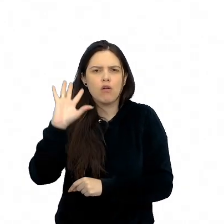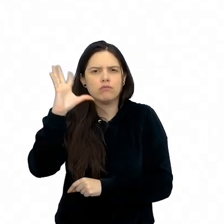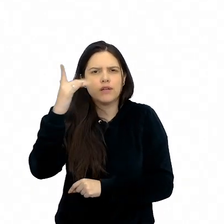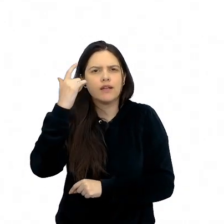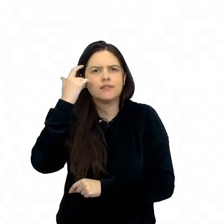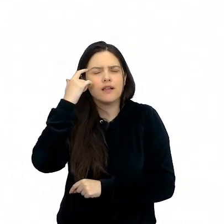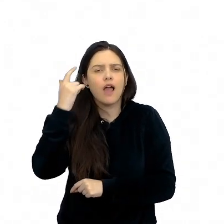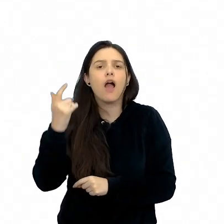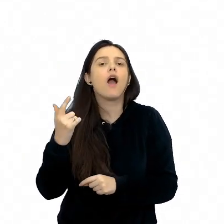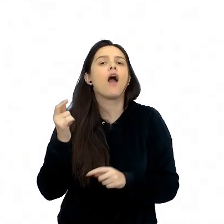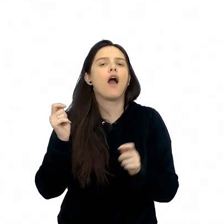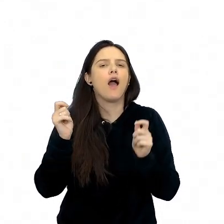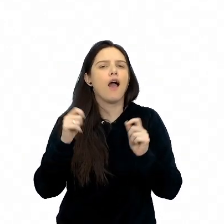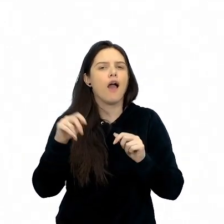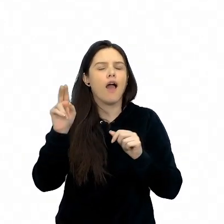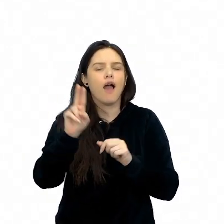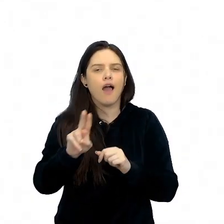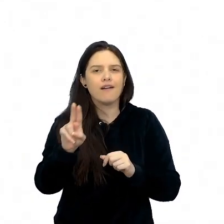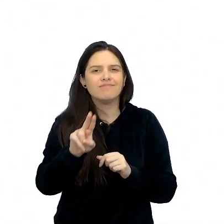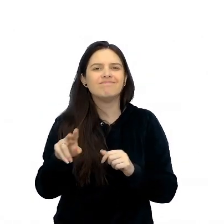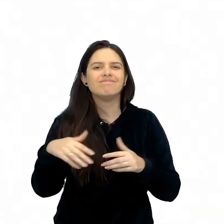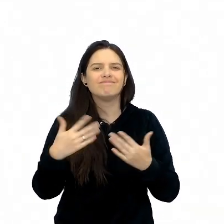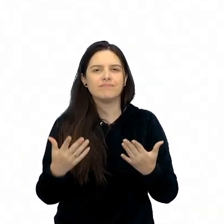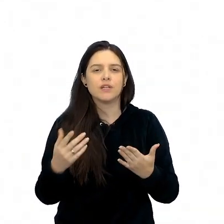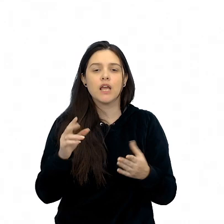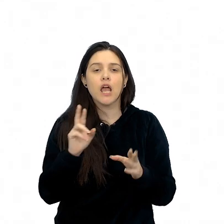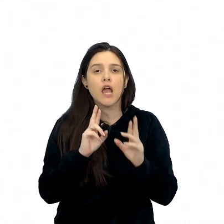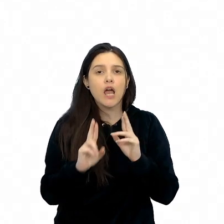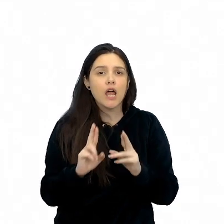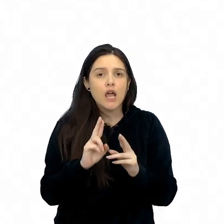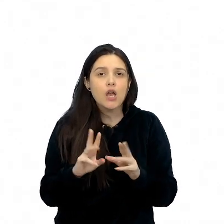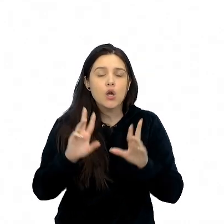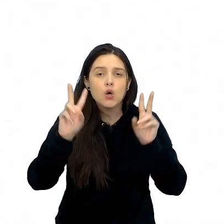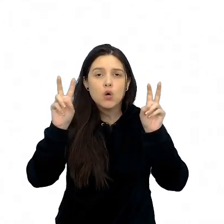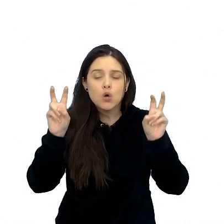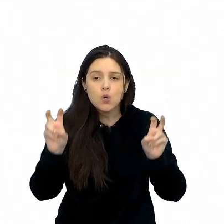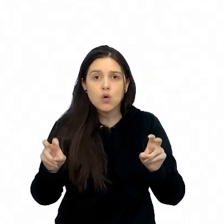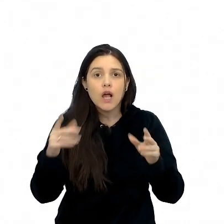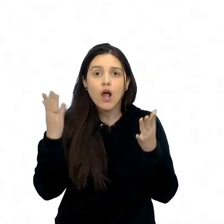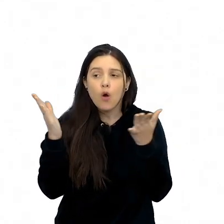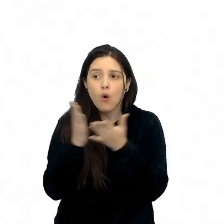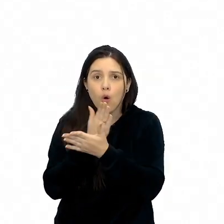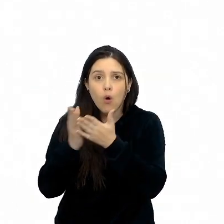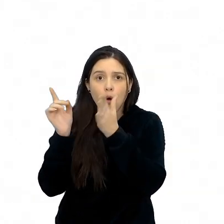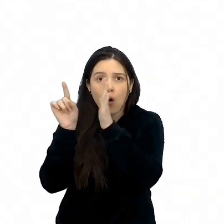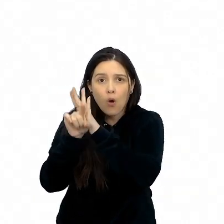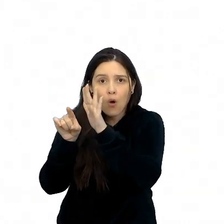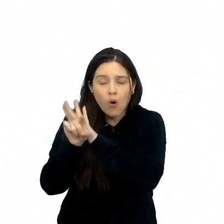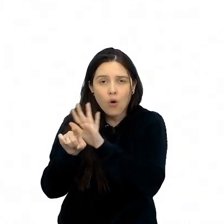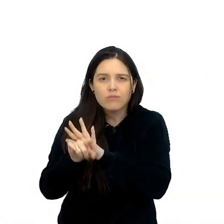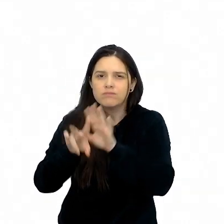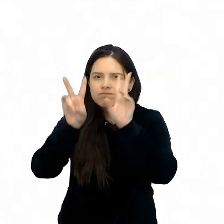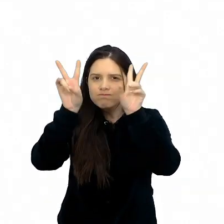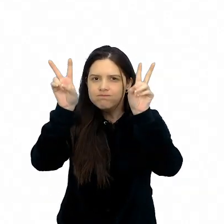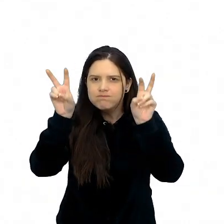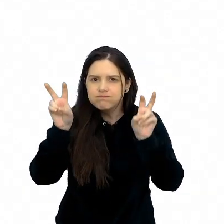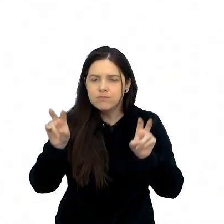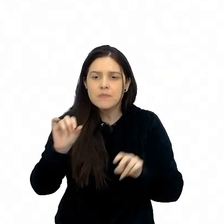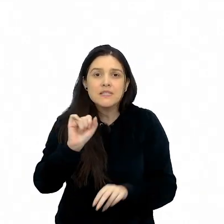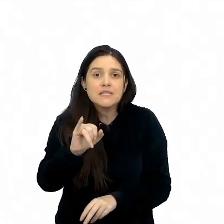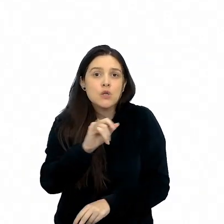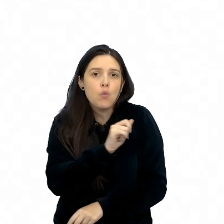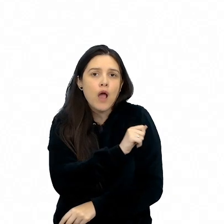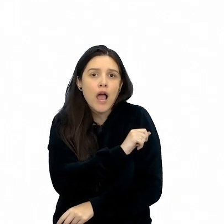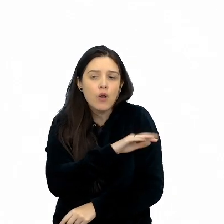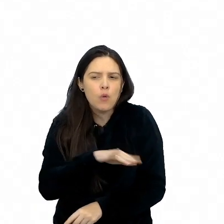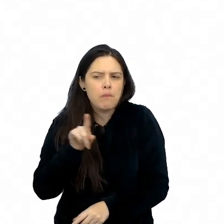uma atividade, observa um item, a respeito disso, algumas perguntas eu me faço. Meu aluno, ele